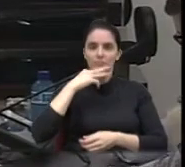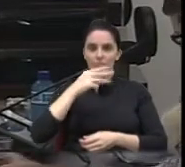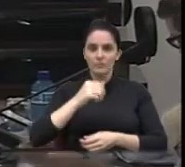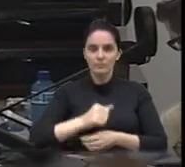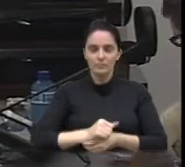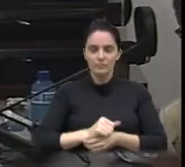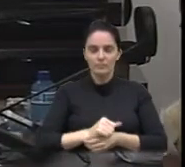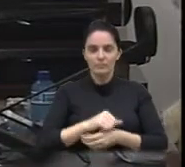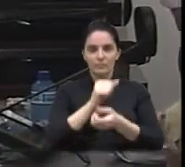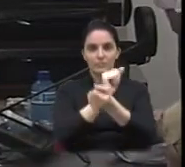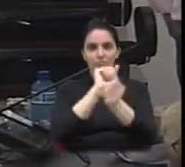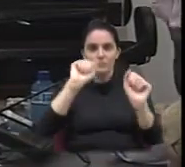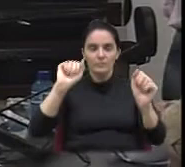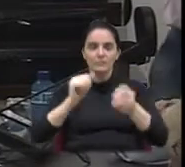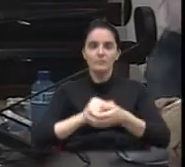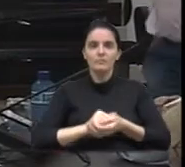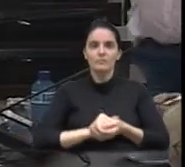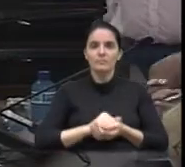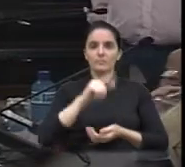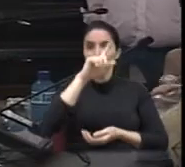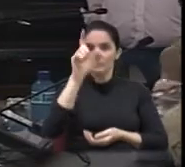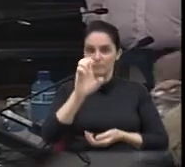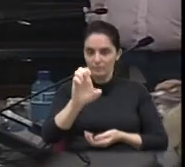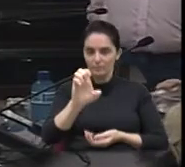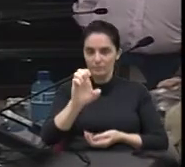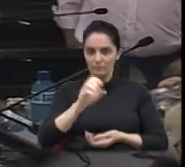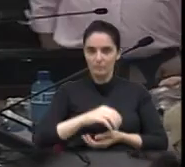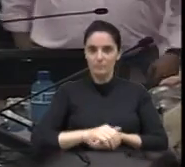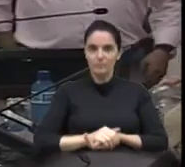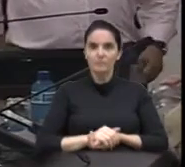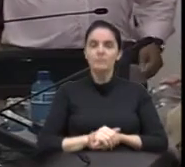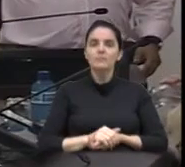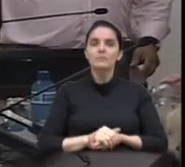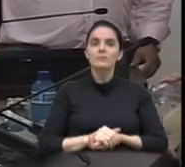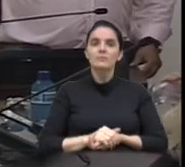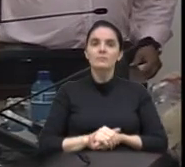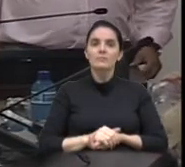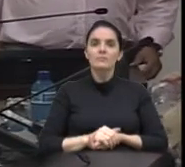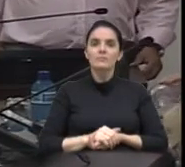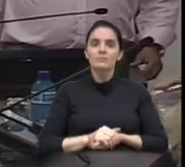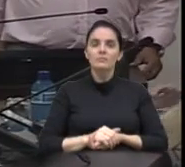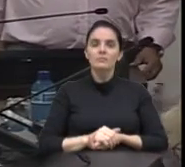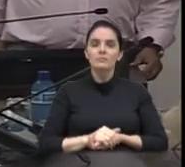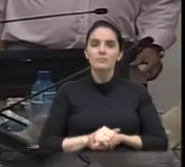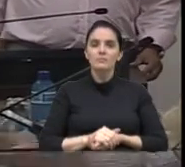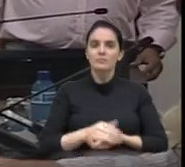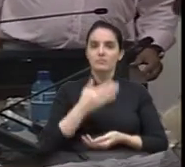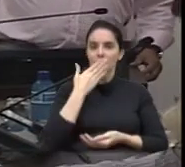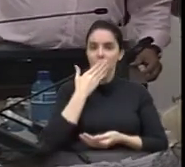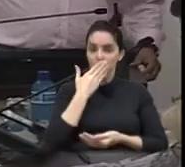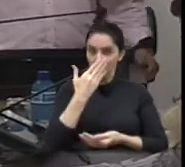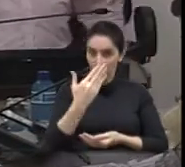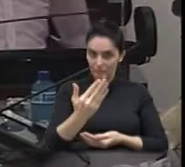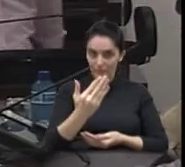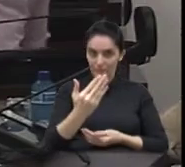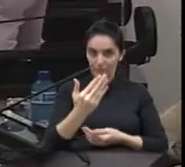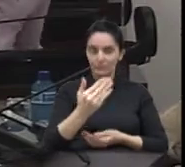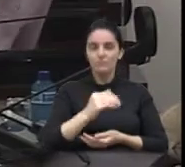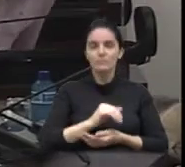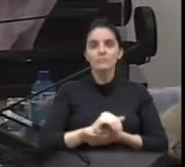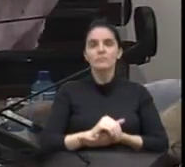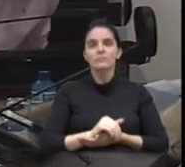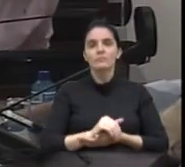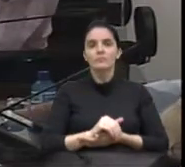José Roberto Bernardo, presidente da Câmara Municipal de Limeira. Senhor presidente, venho à ilustre presença de Vossa Excelência